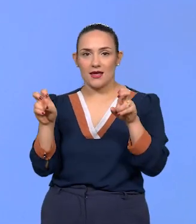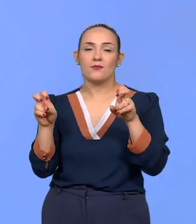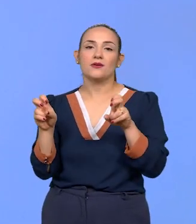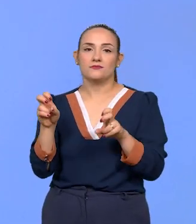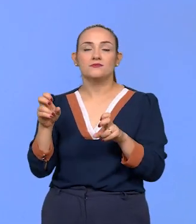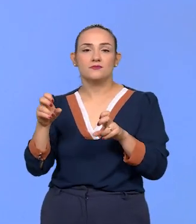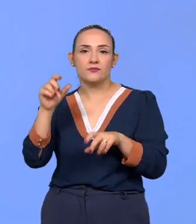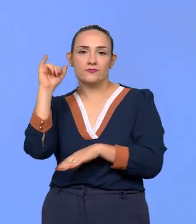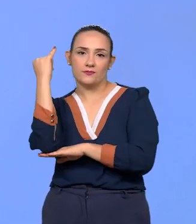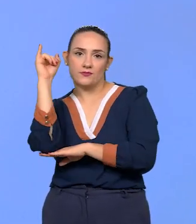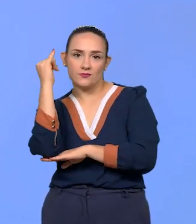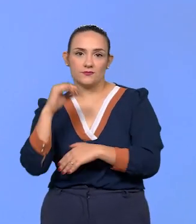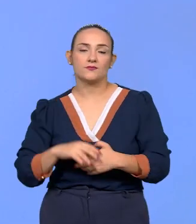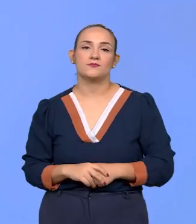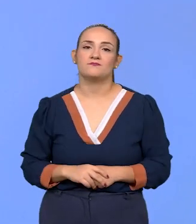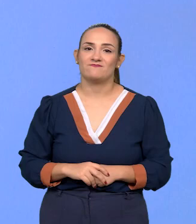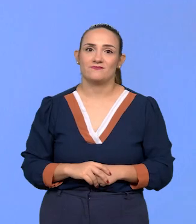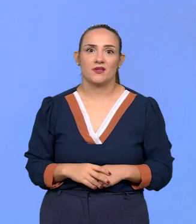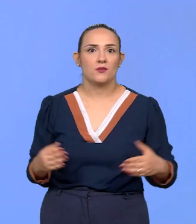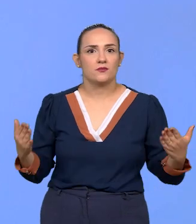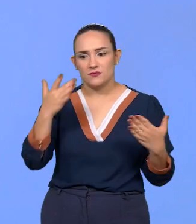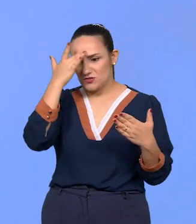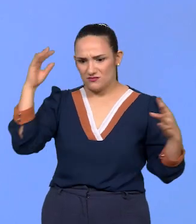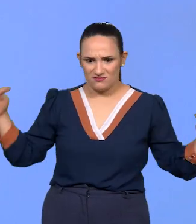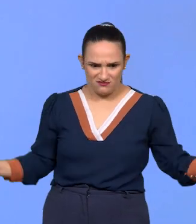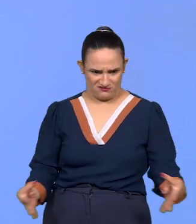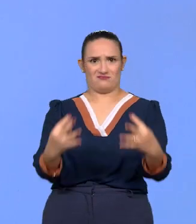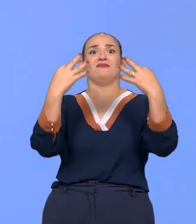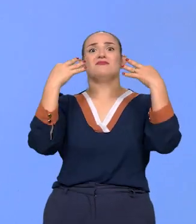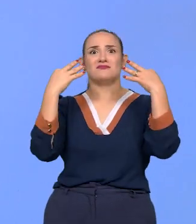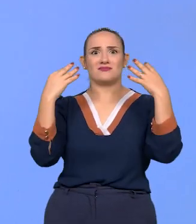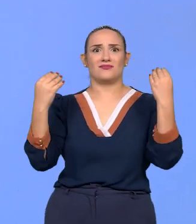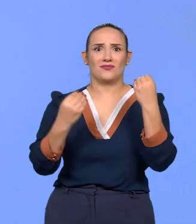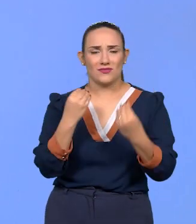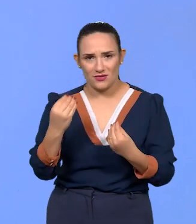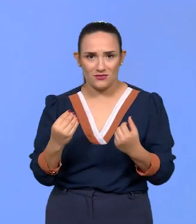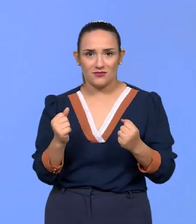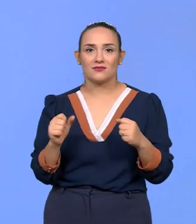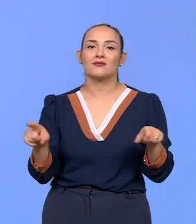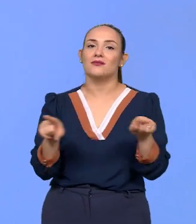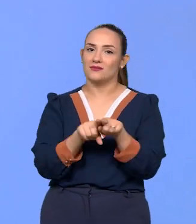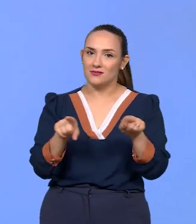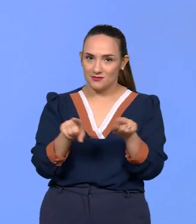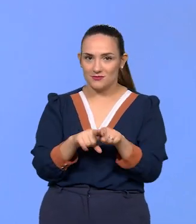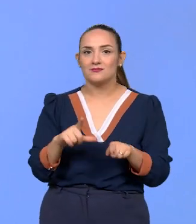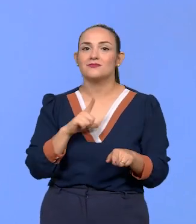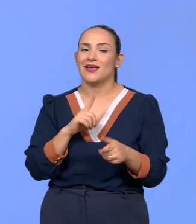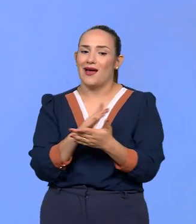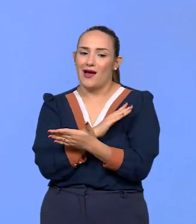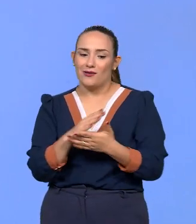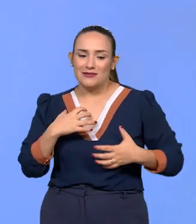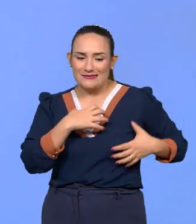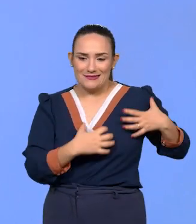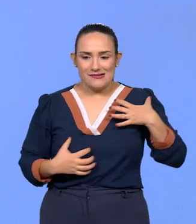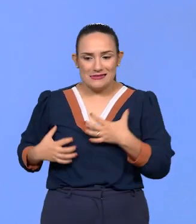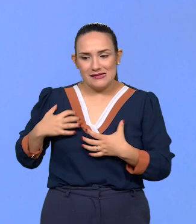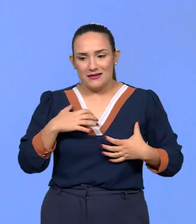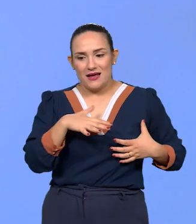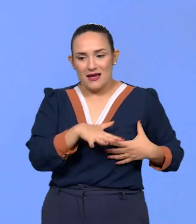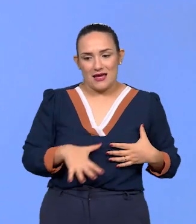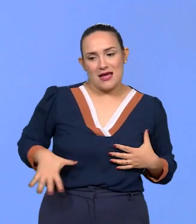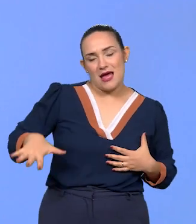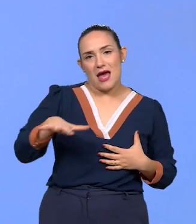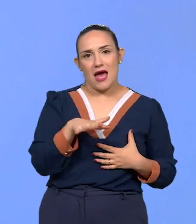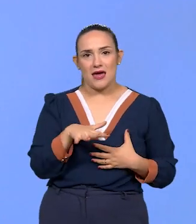discussão, chamou a atenção de toda a mídia jurídica e política e também trouxe alguma insegurança no cenário